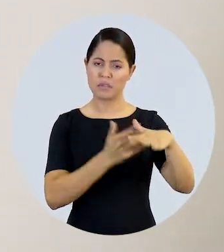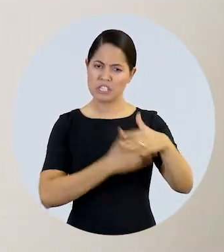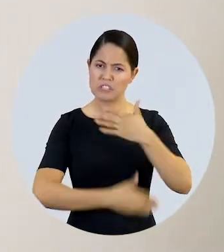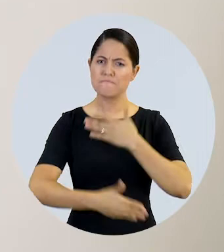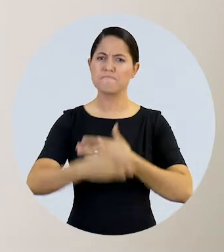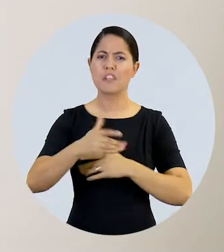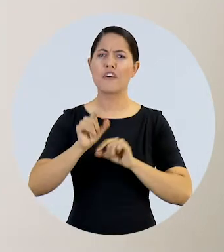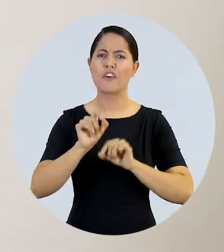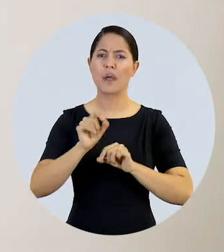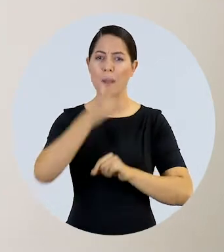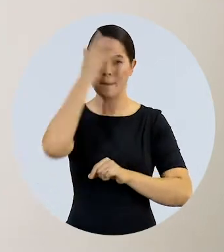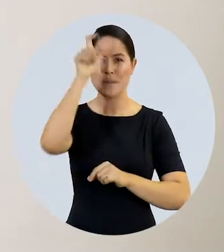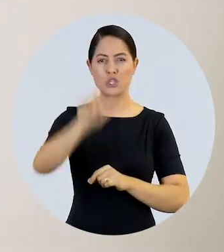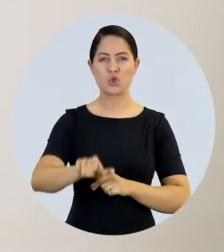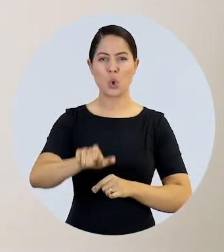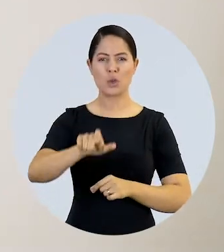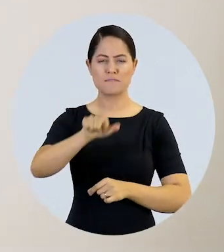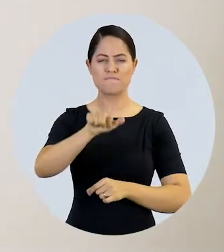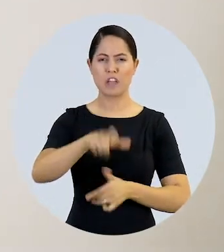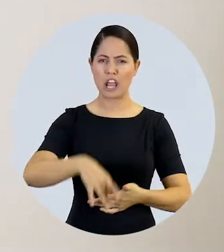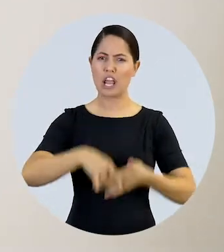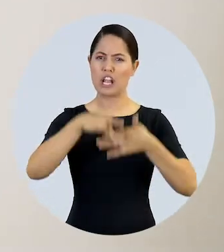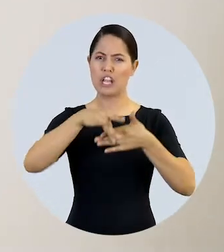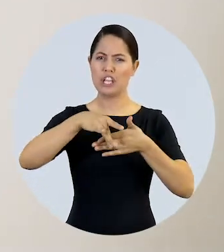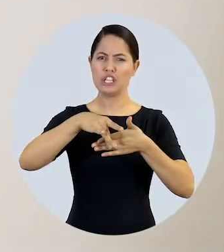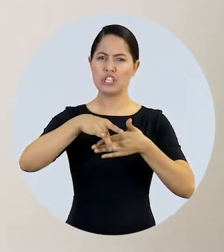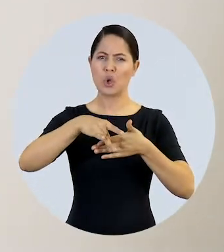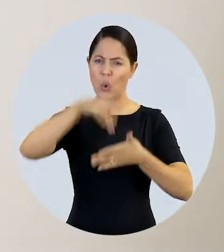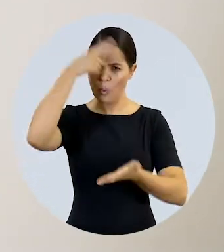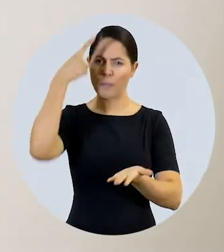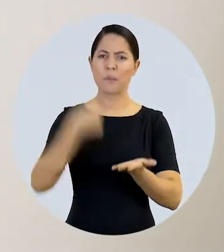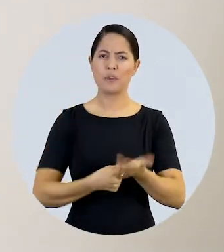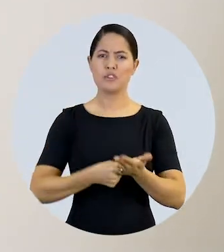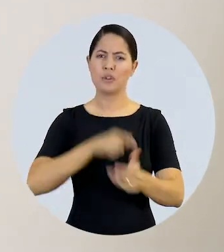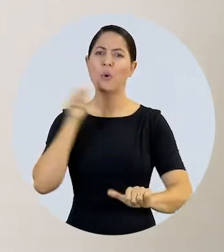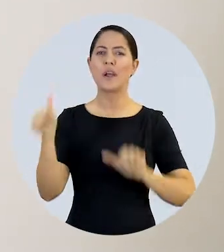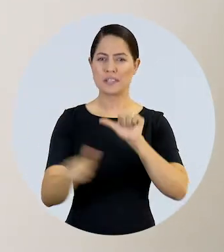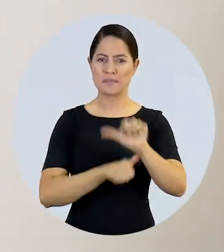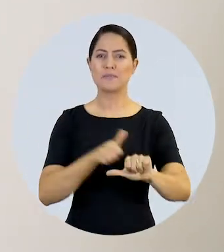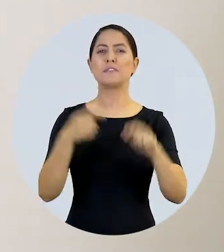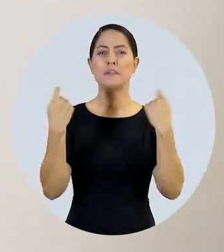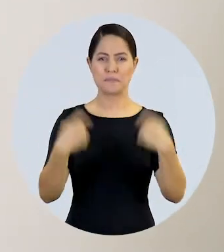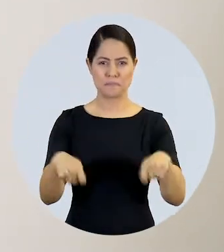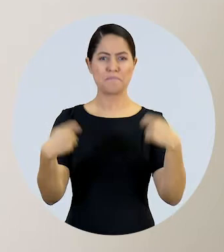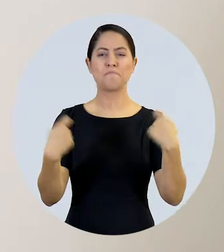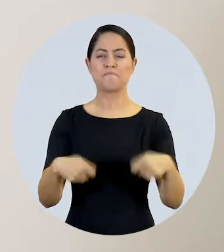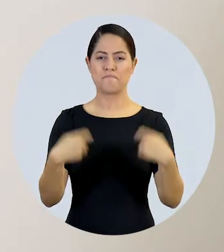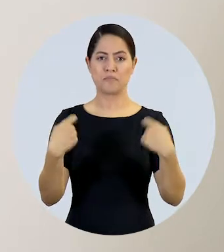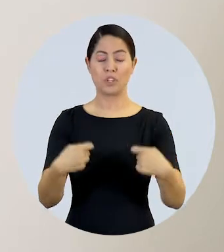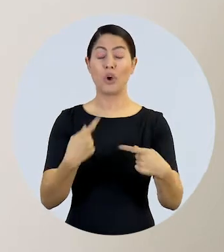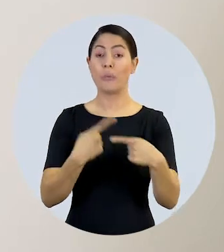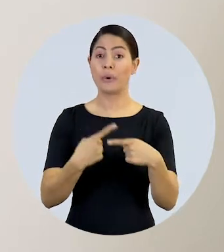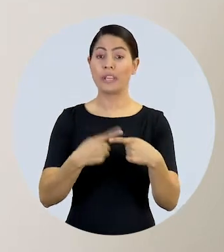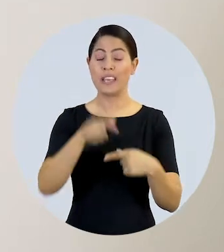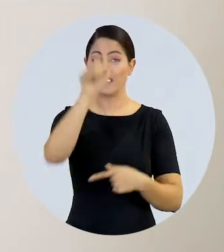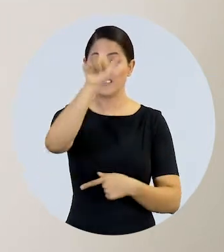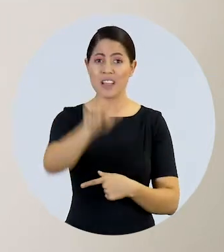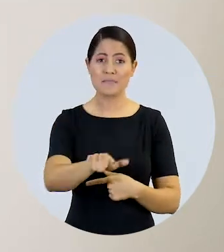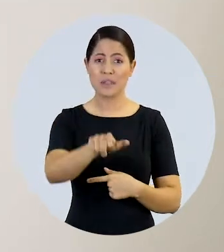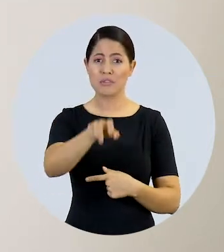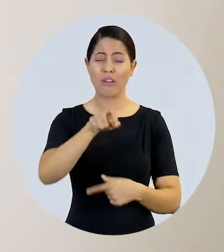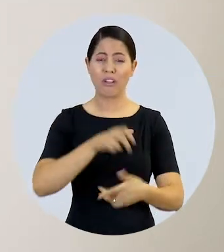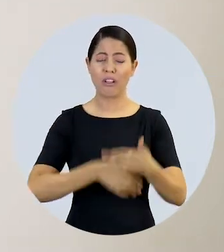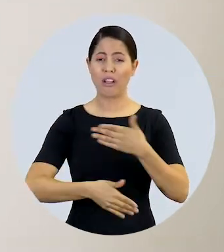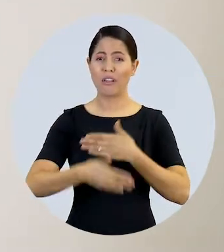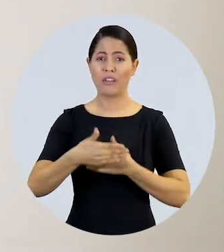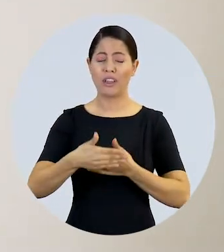frente pessoas que estejam comprometidas com essa transformação, com essas mudanças. Porque se as pessoas